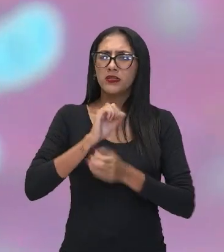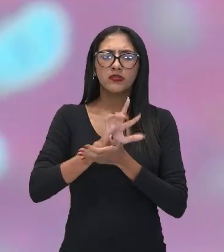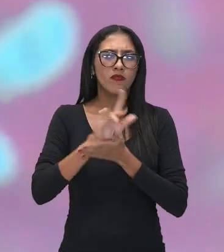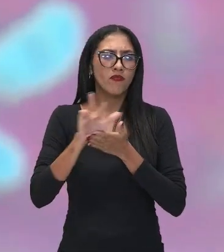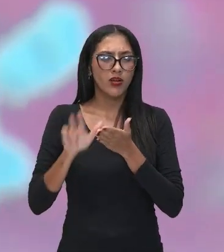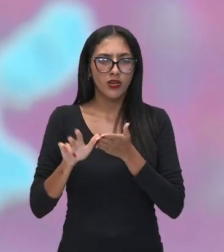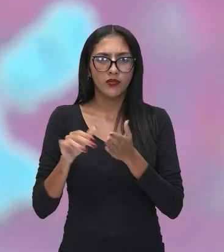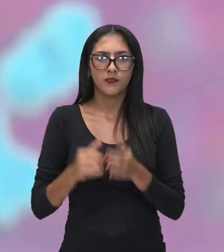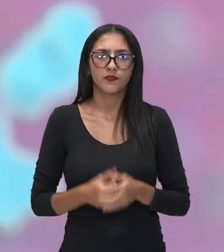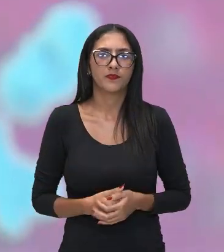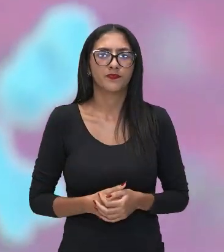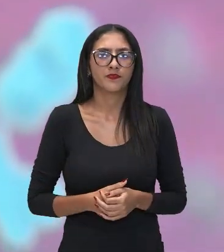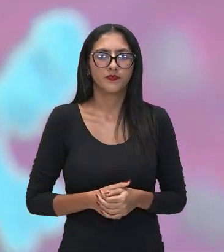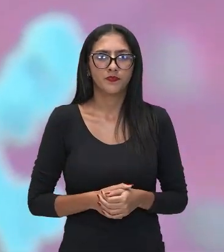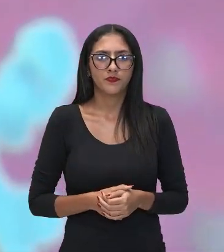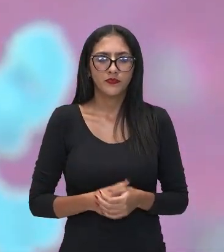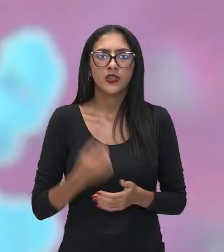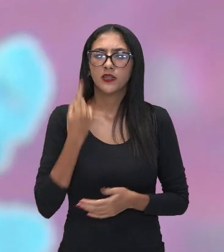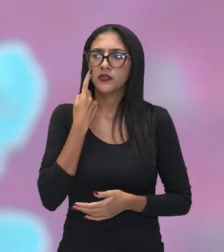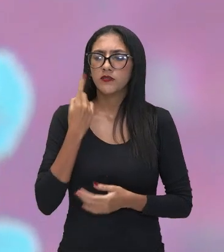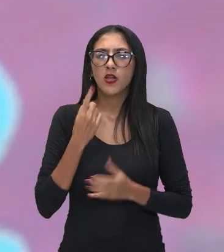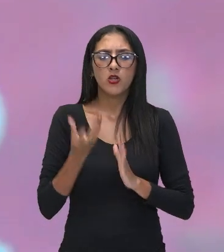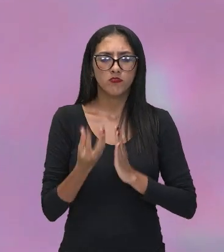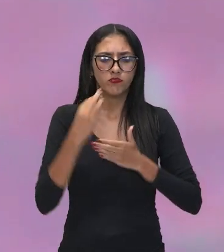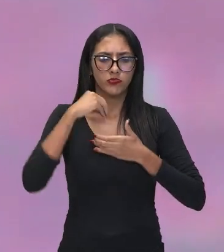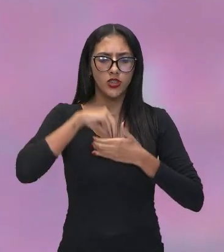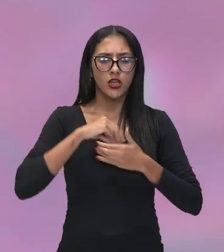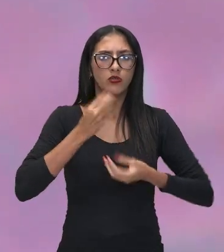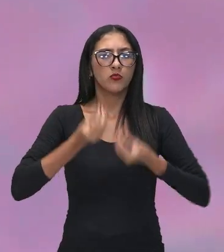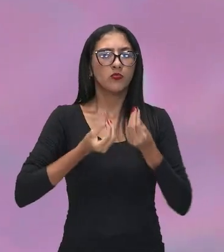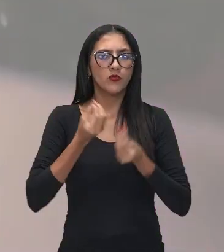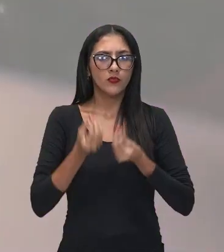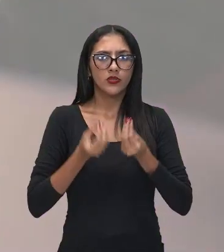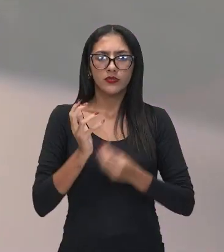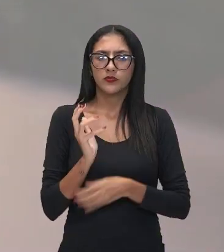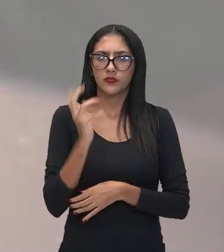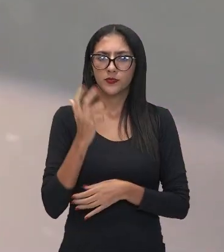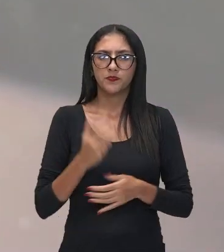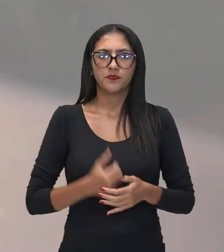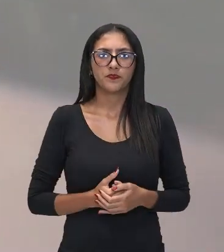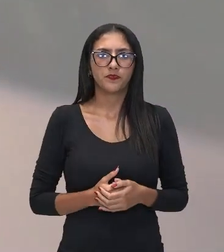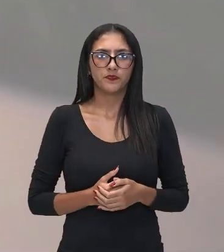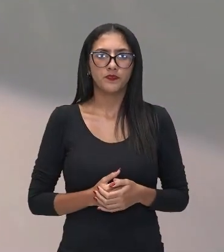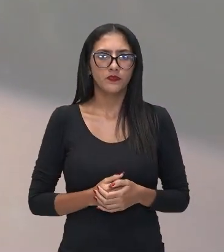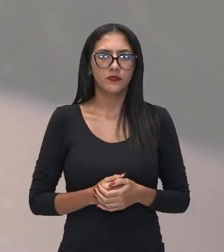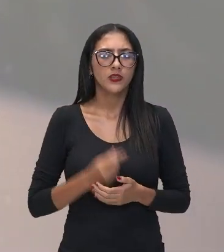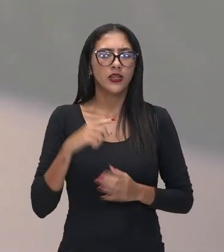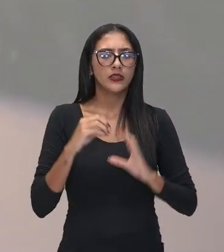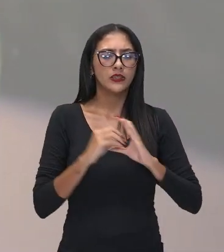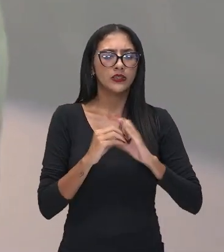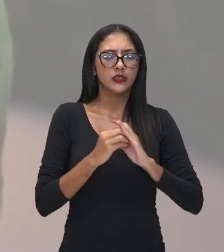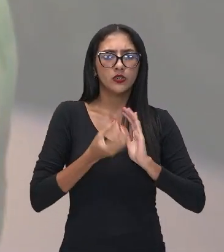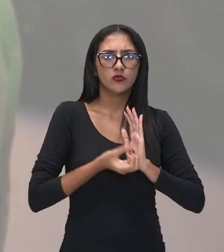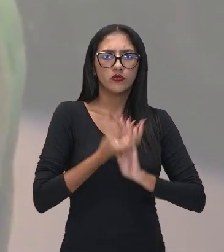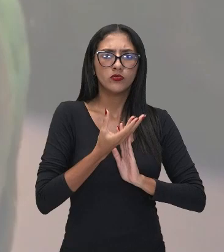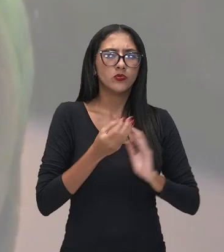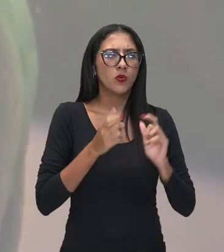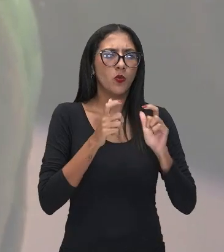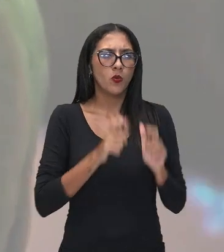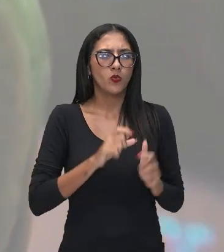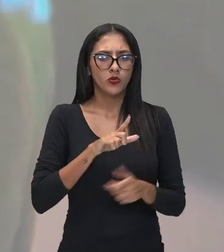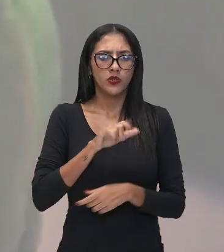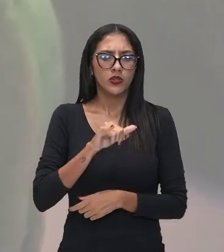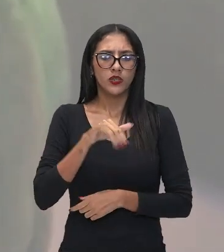a ação, né, dos anticorpos, tá? As imunoglobulinas, elas são produzidas pelos linfócitos